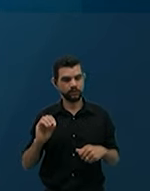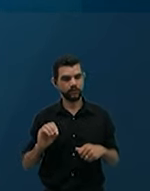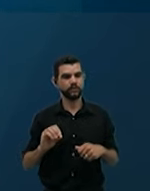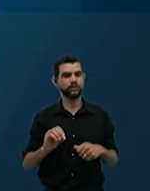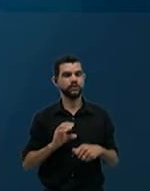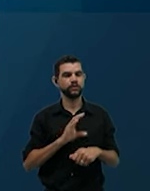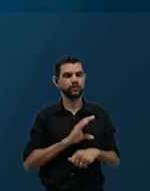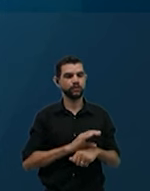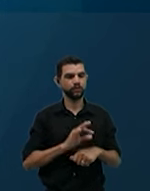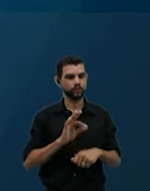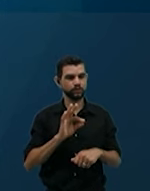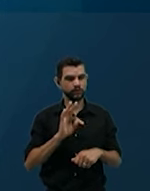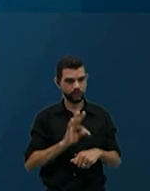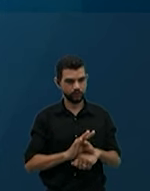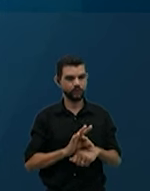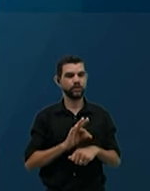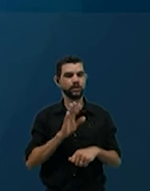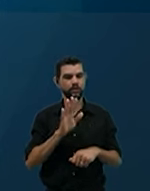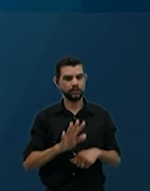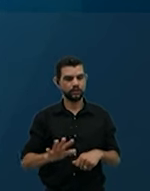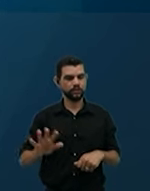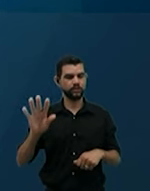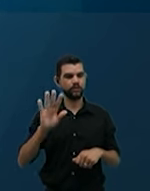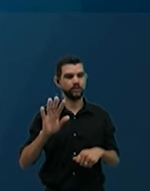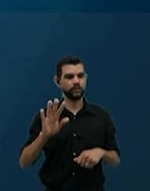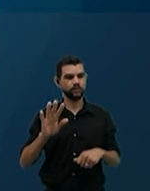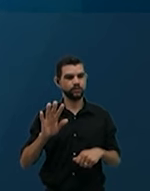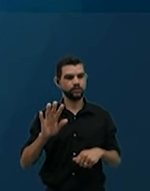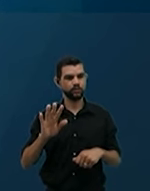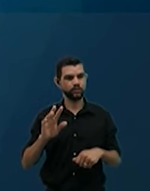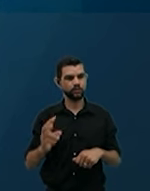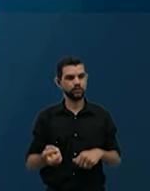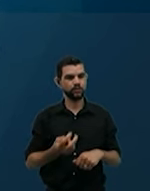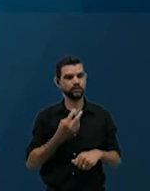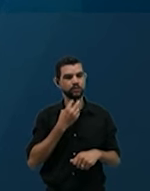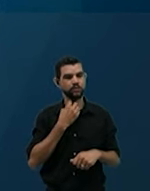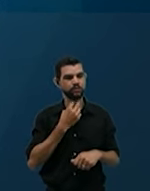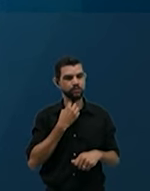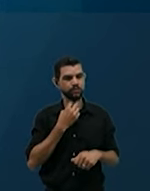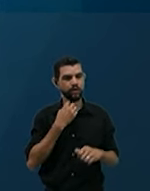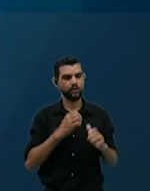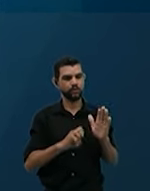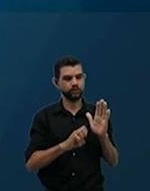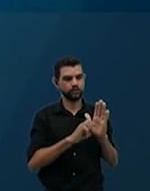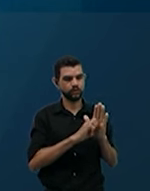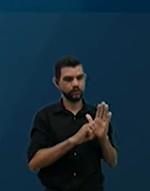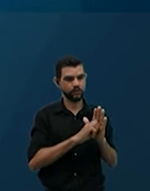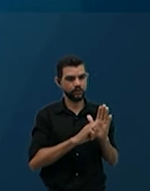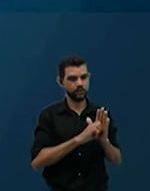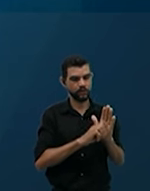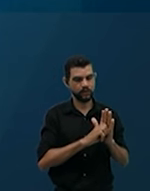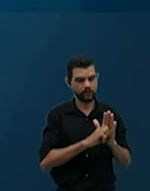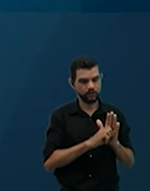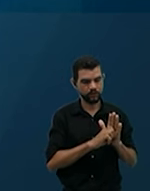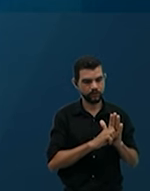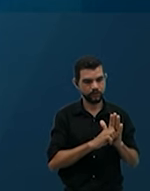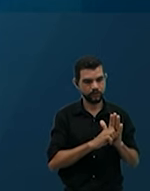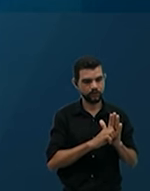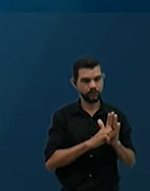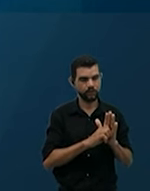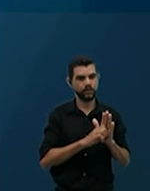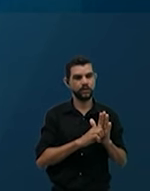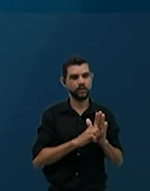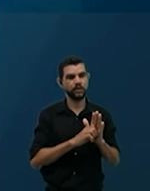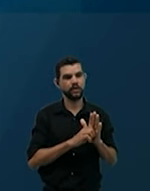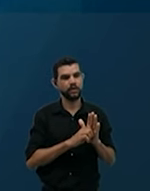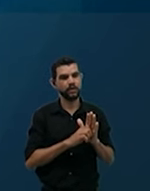Nacional, é inválida a previsão em edital de leilão atribuindo responsabilidade ao